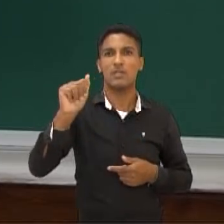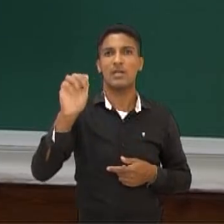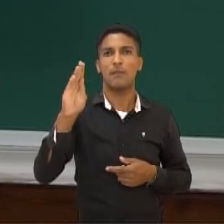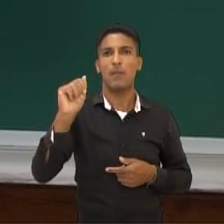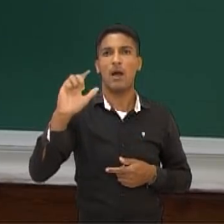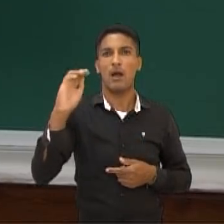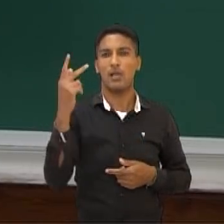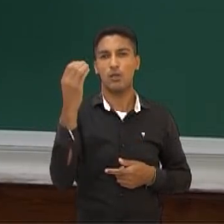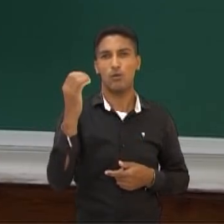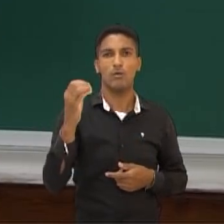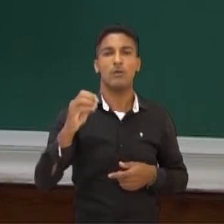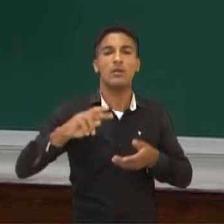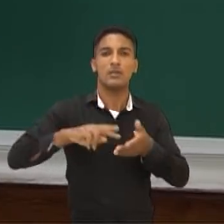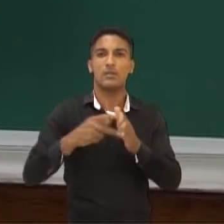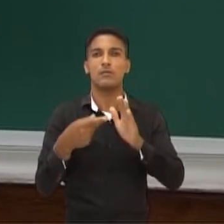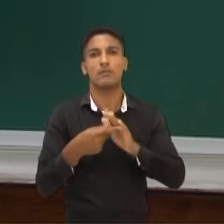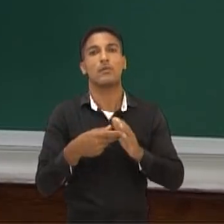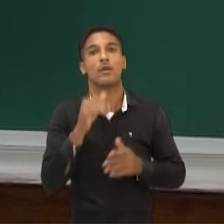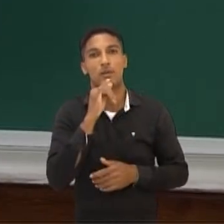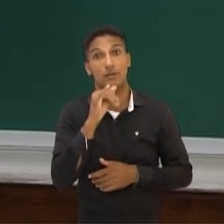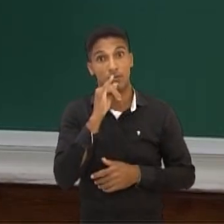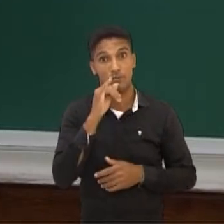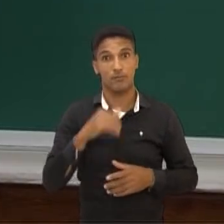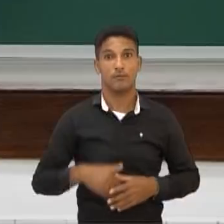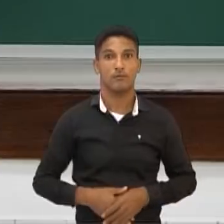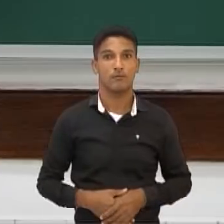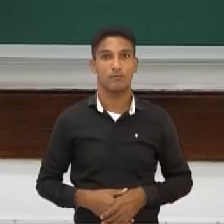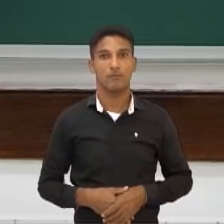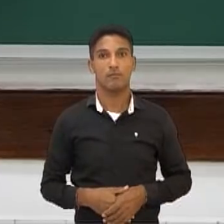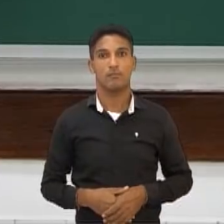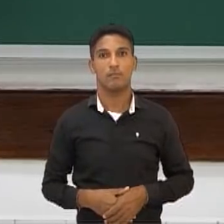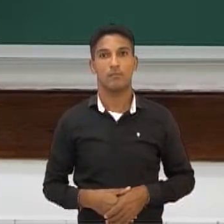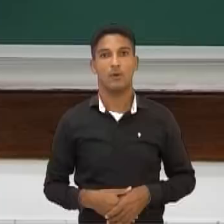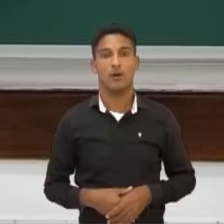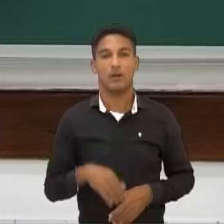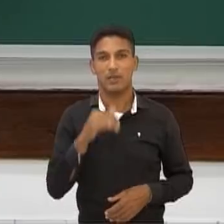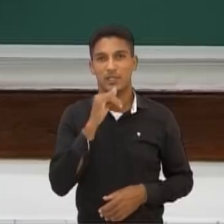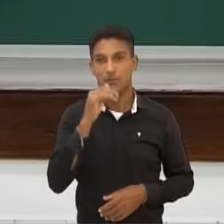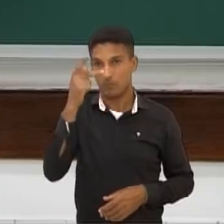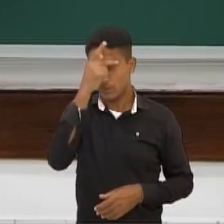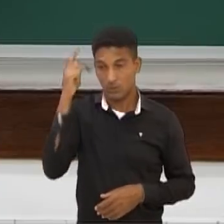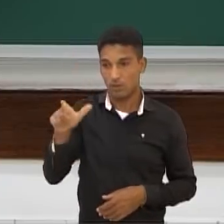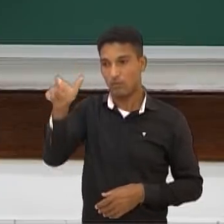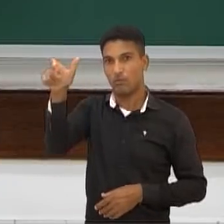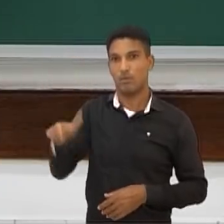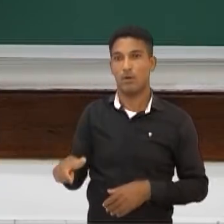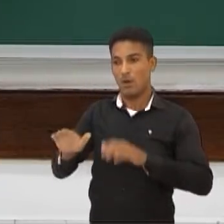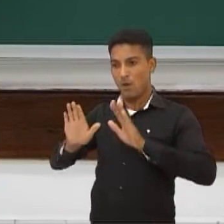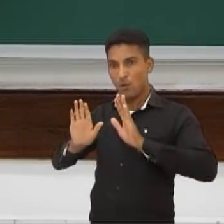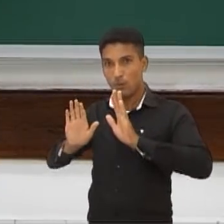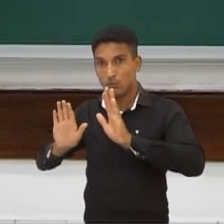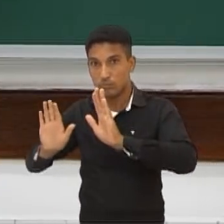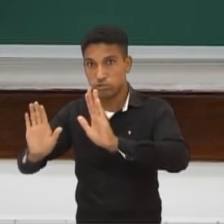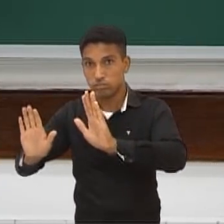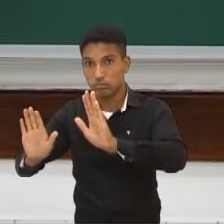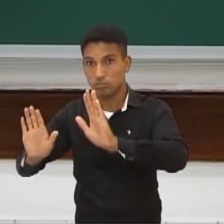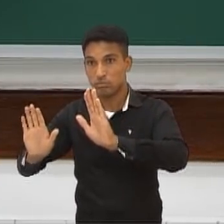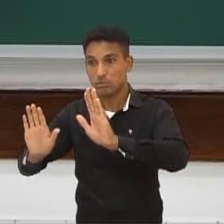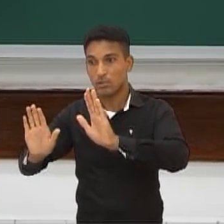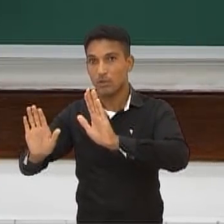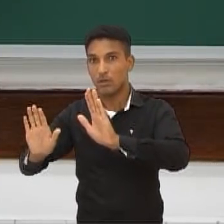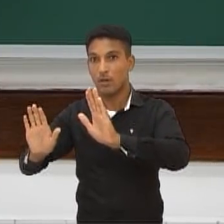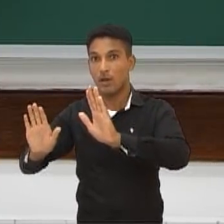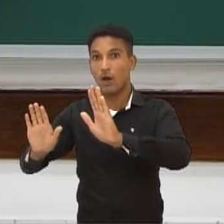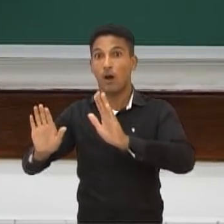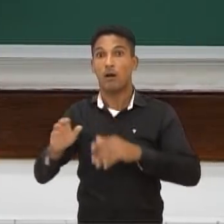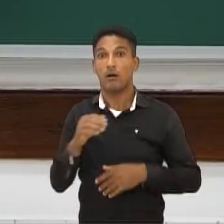de um sistema. Tá? Por exemplo, quando você empurra uma pessoa, você está realizando o trabalho, porque você está